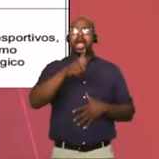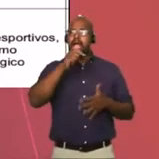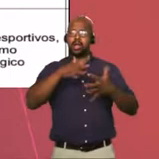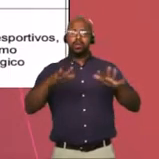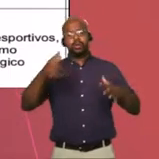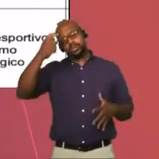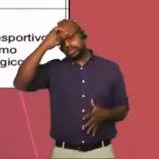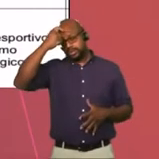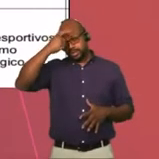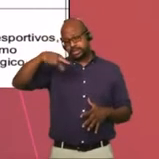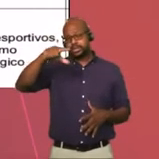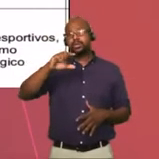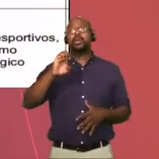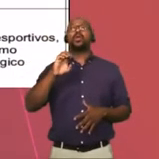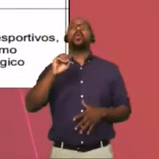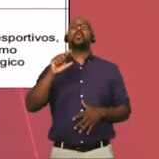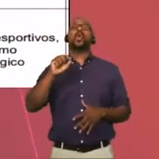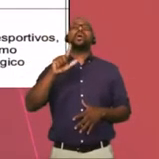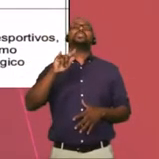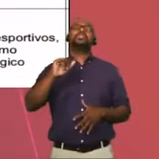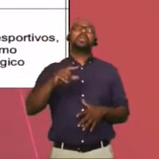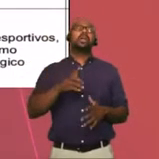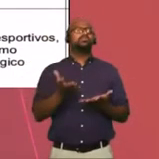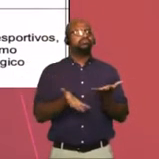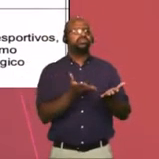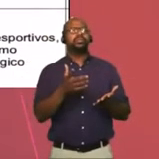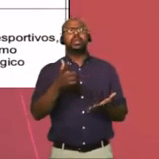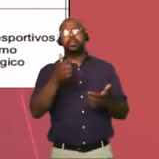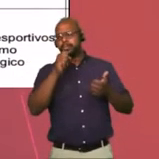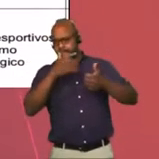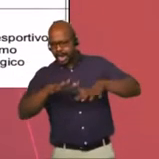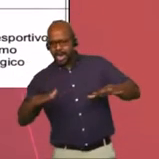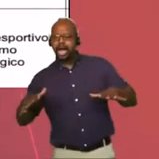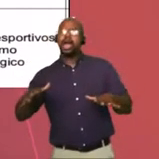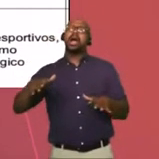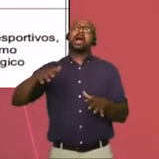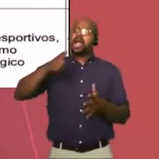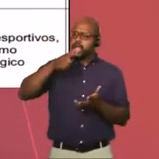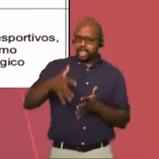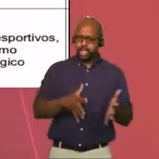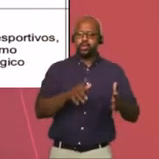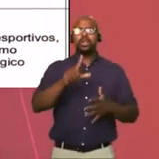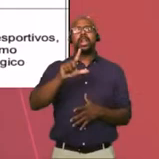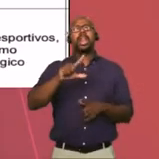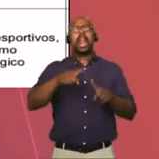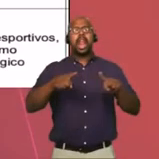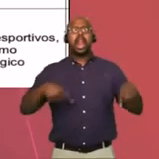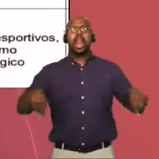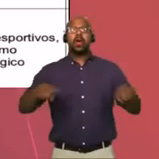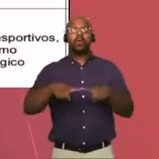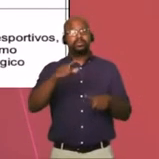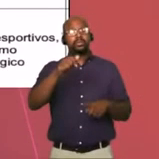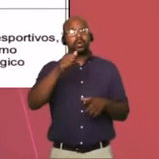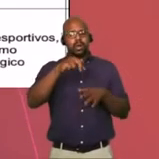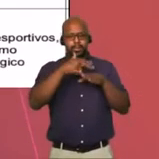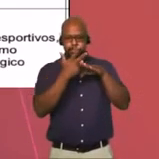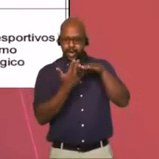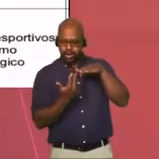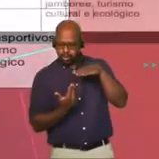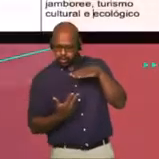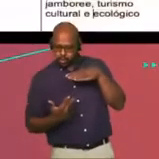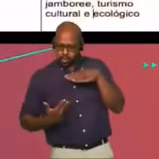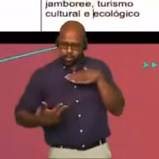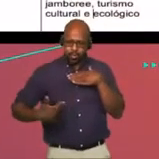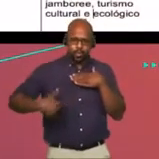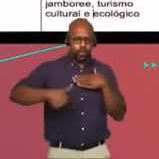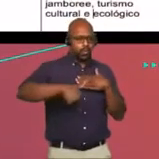concentração ecológica e preservação de mares rios e Lagoas eu gosto de mergulhar e quando mergulho é você entra em